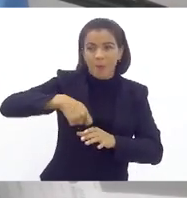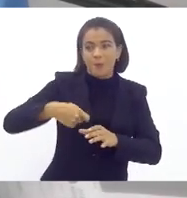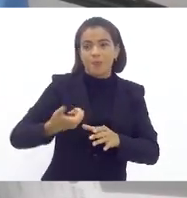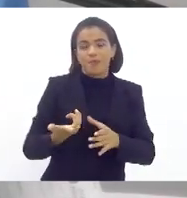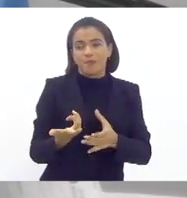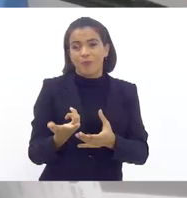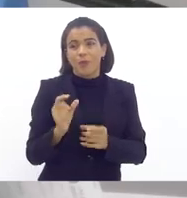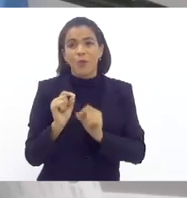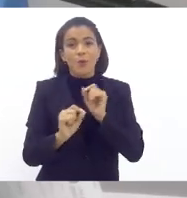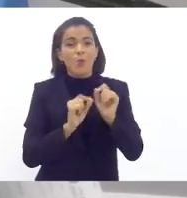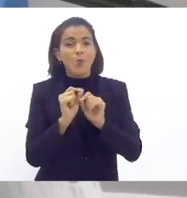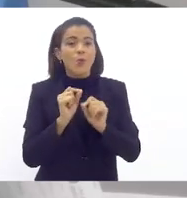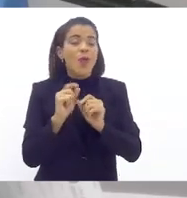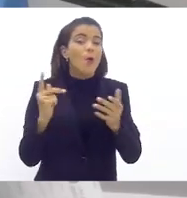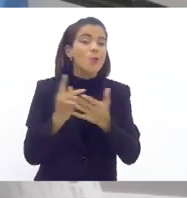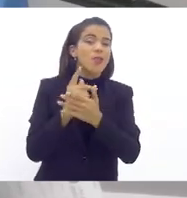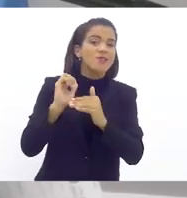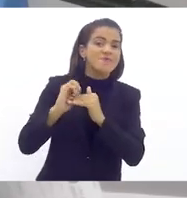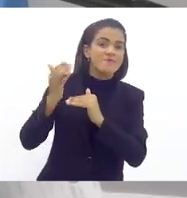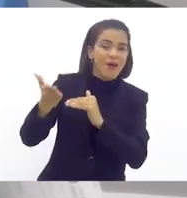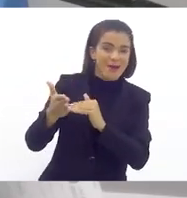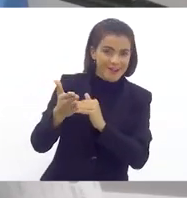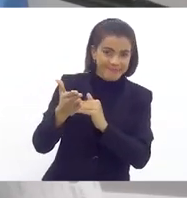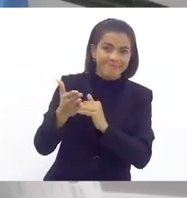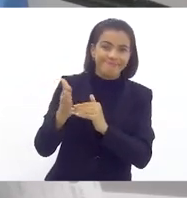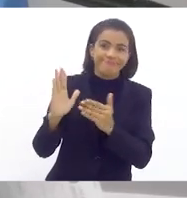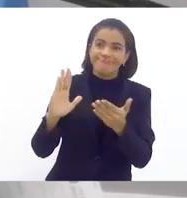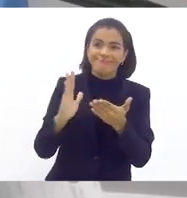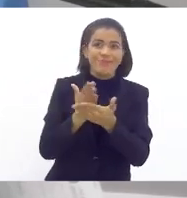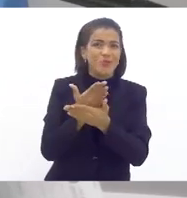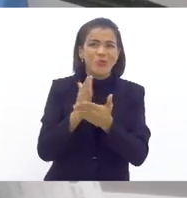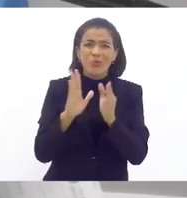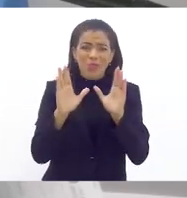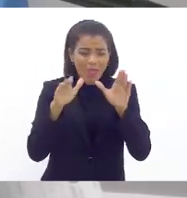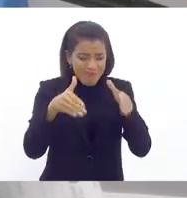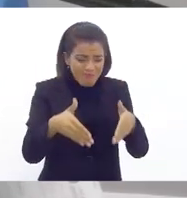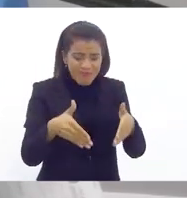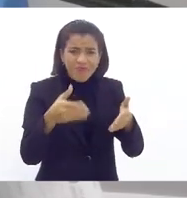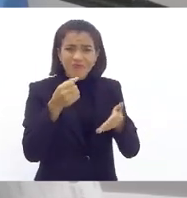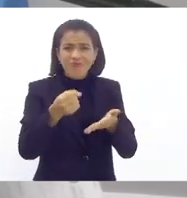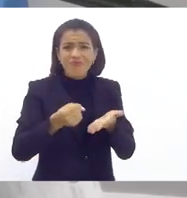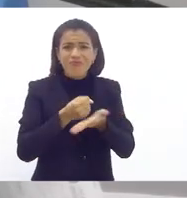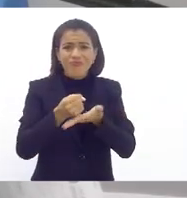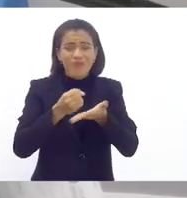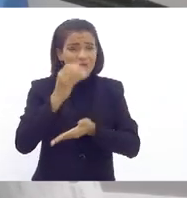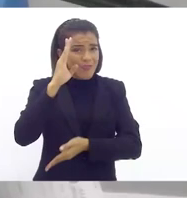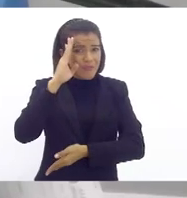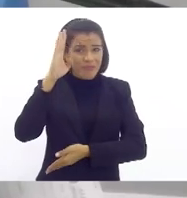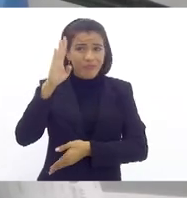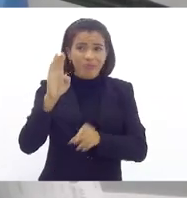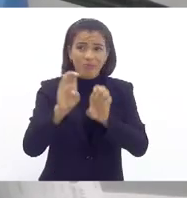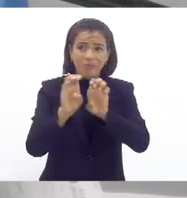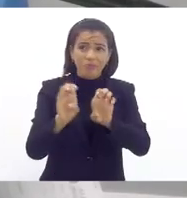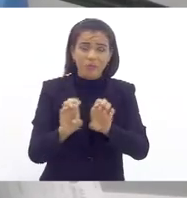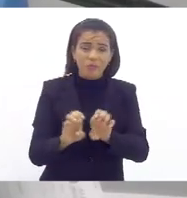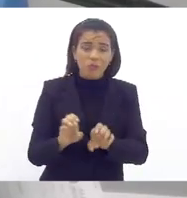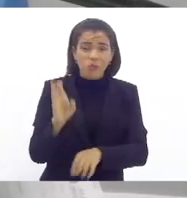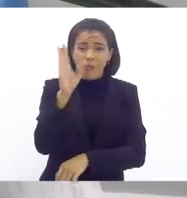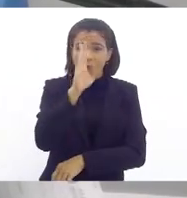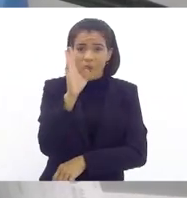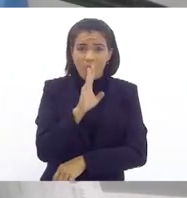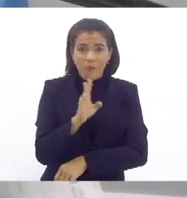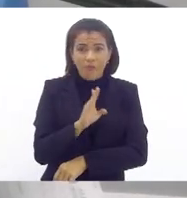o que rola por aí, ou seja, temas que não são da centralidade fundamental para a estrutura brasileira. Então,